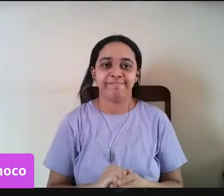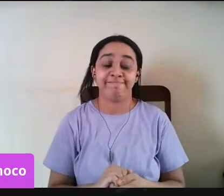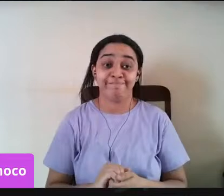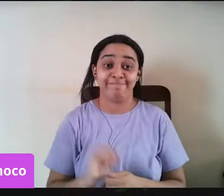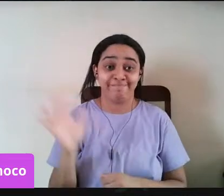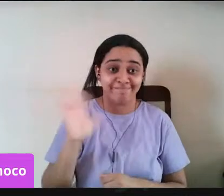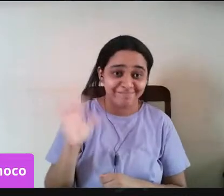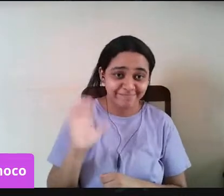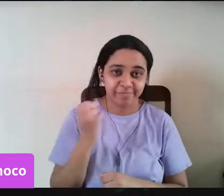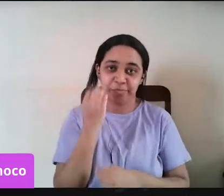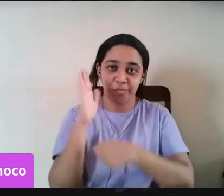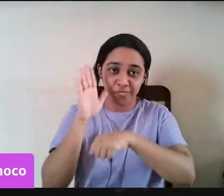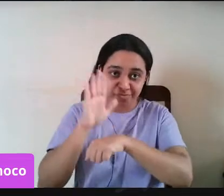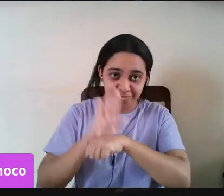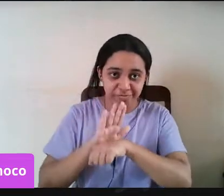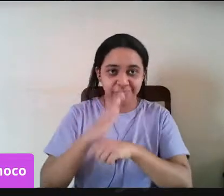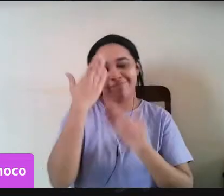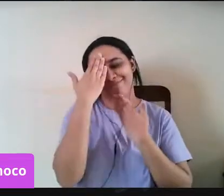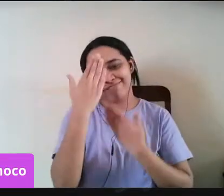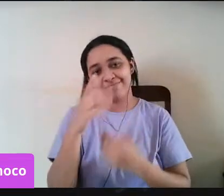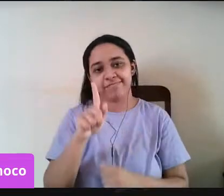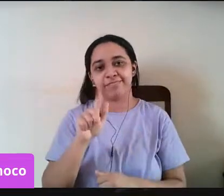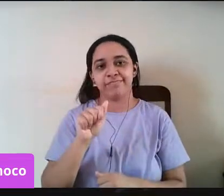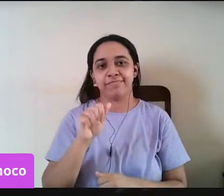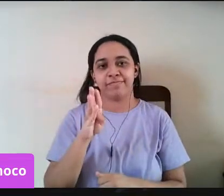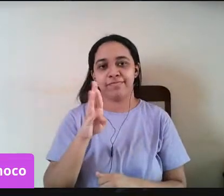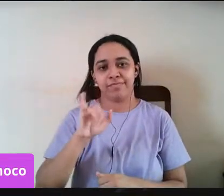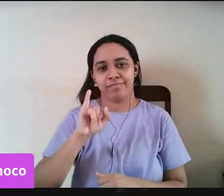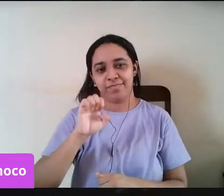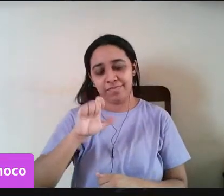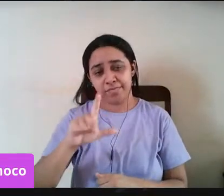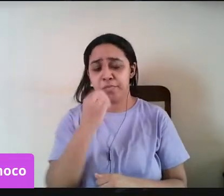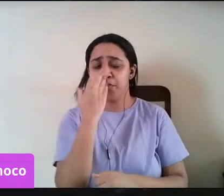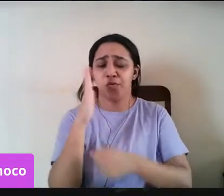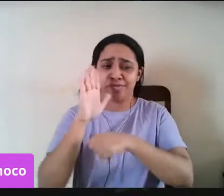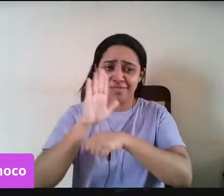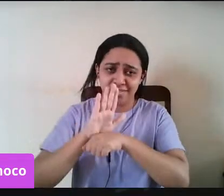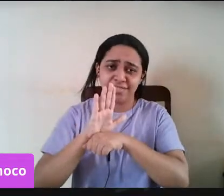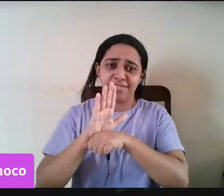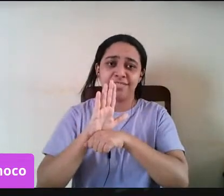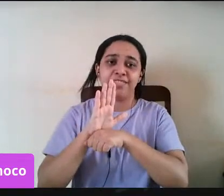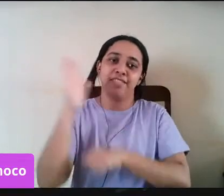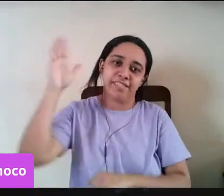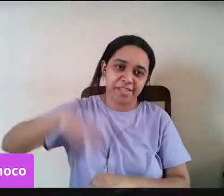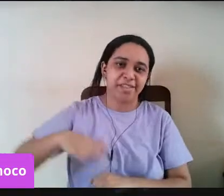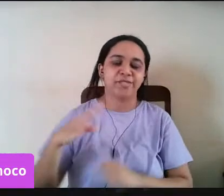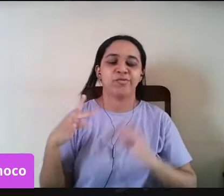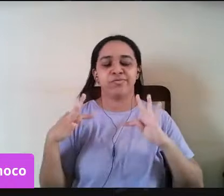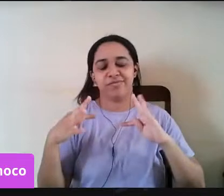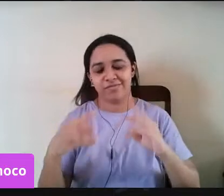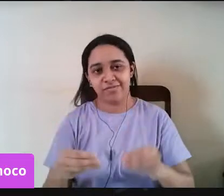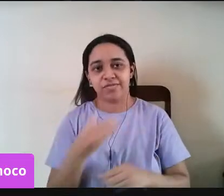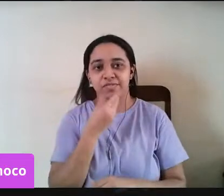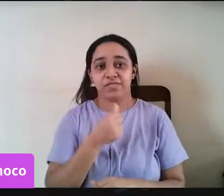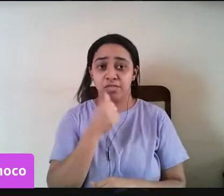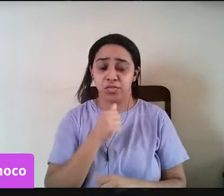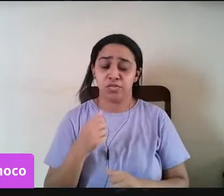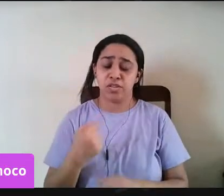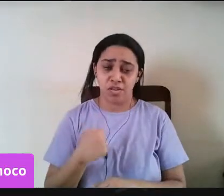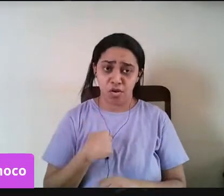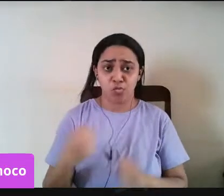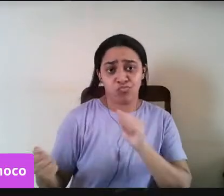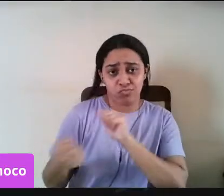Boa tarde, obrigada, Gabriel. Boa tarde a todos. Eu, juntamente